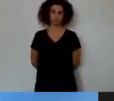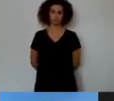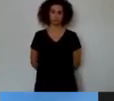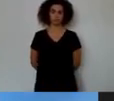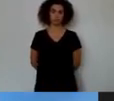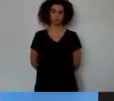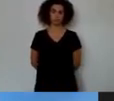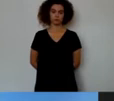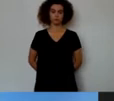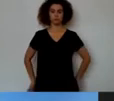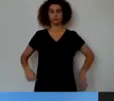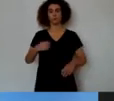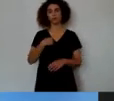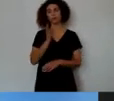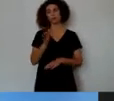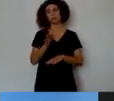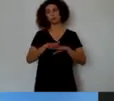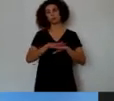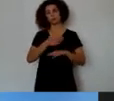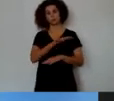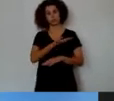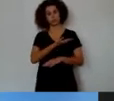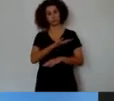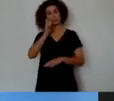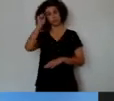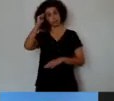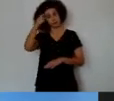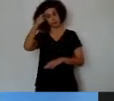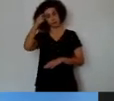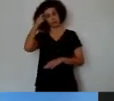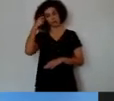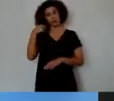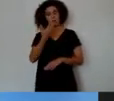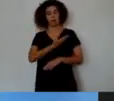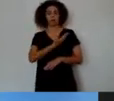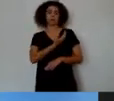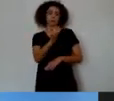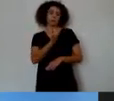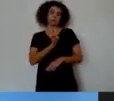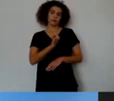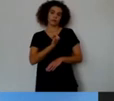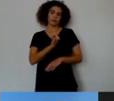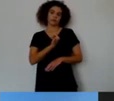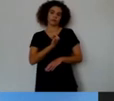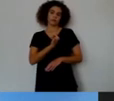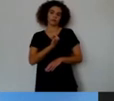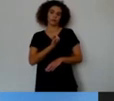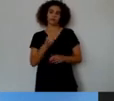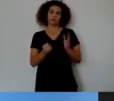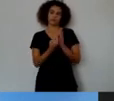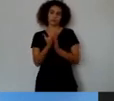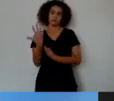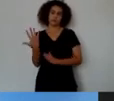Eu já conversei com muitas amigas minhas negras e uma amiga minha, ela já comentou várias vezes sobre